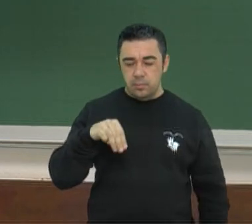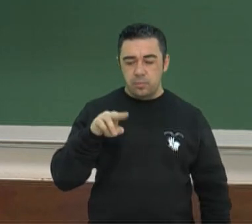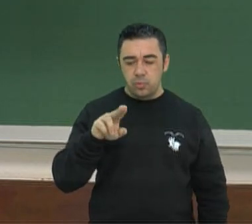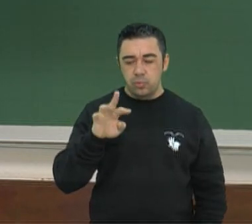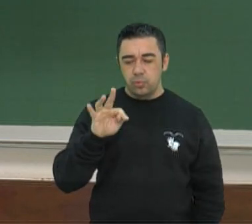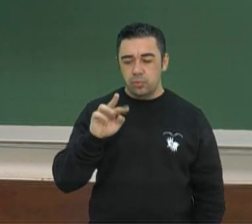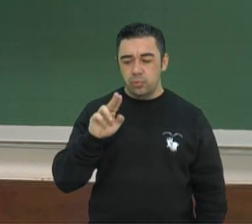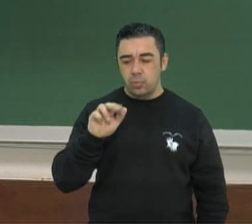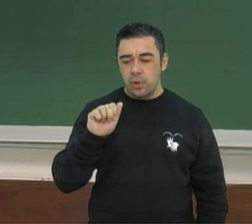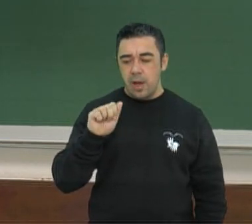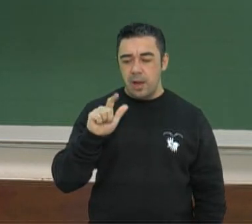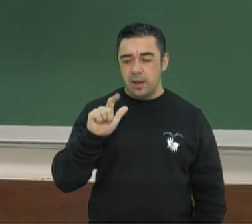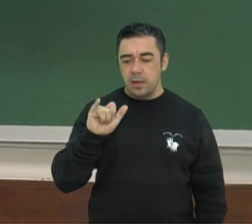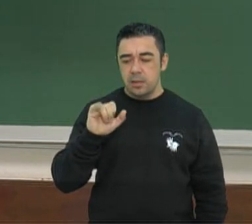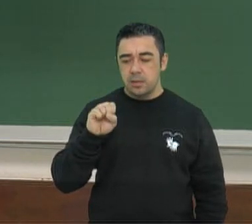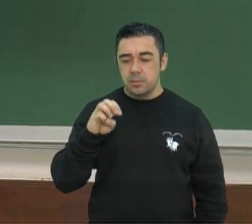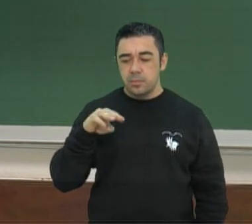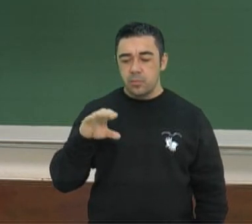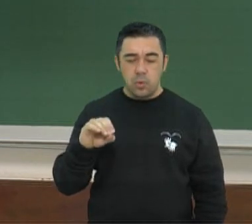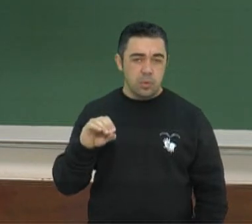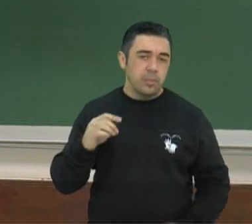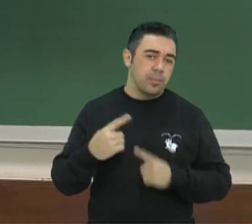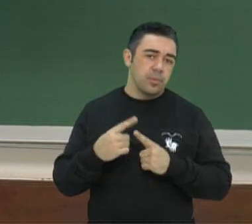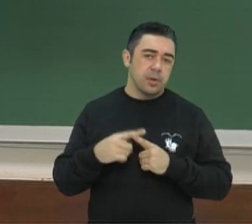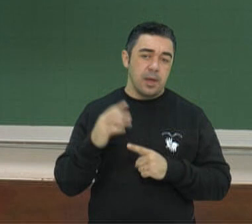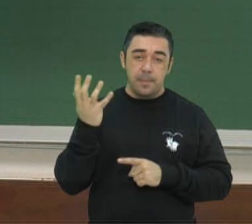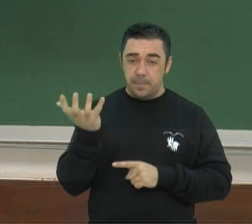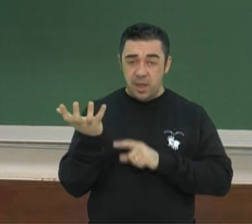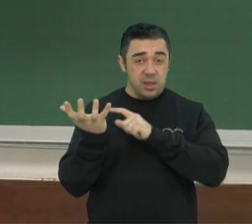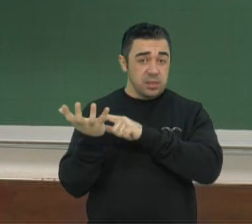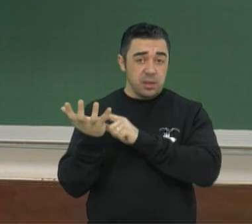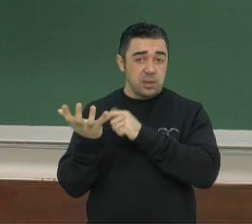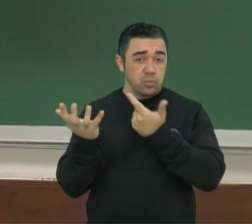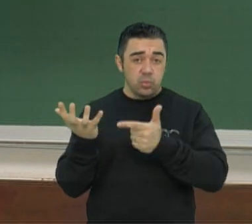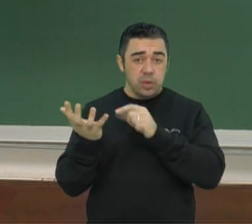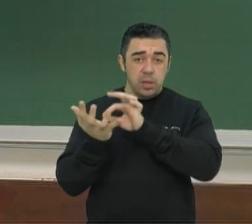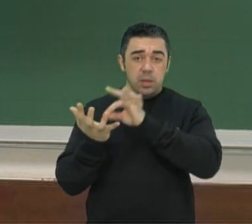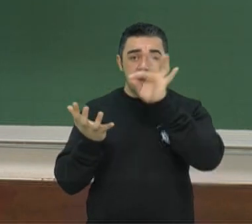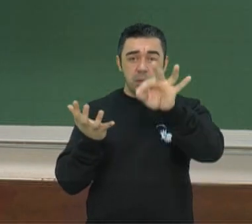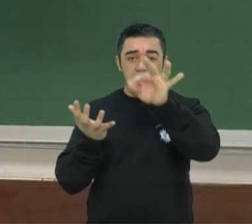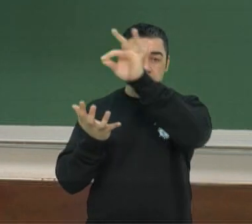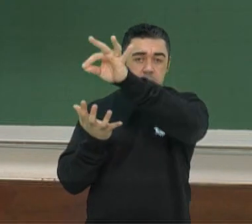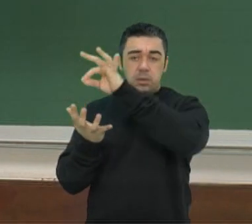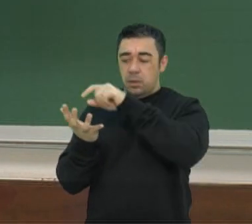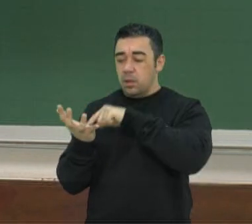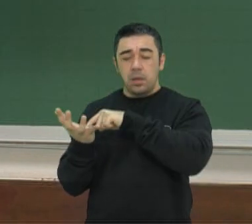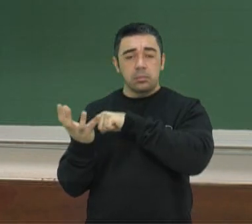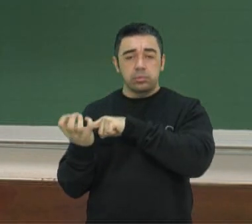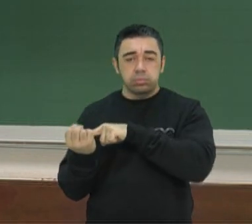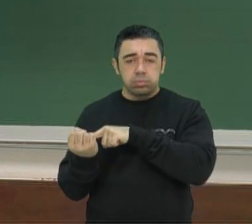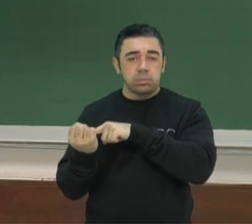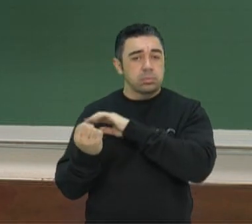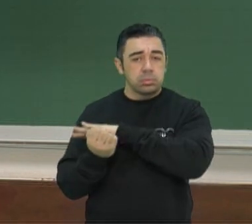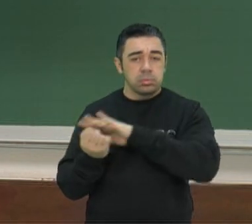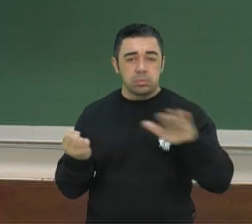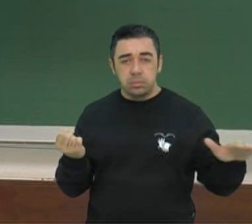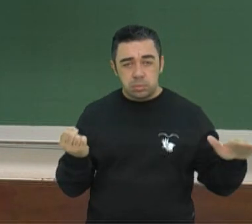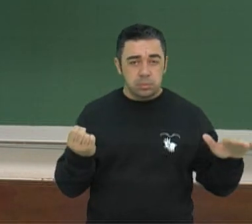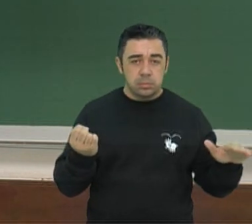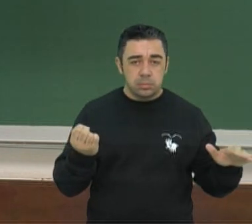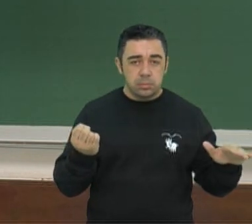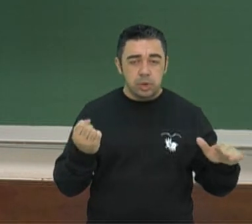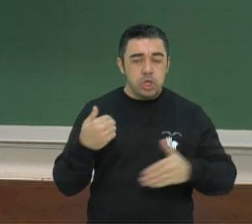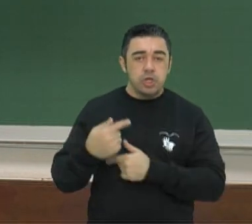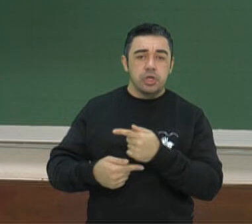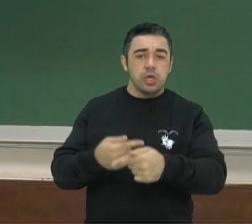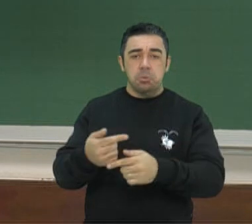protocooperação, mas na verdade é mutualismo. Por que é mutualismo? A planta, se ela não tiver polinizador, ela está fadada a morrer. Não vai deixar gerações para